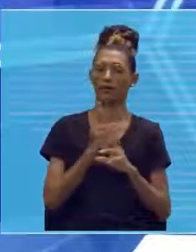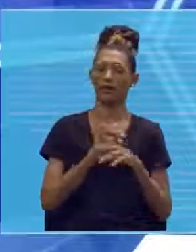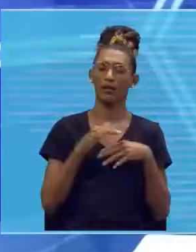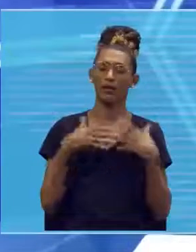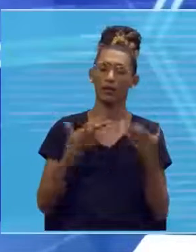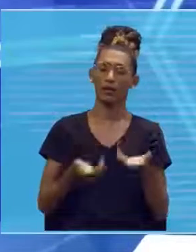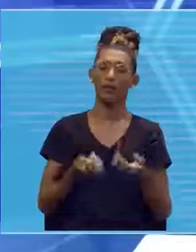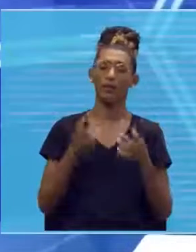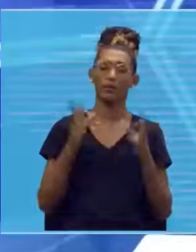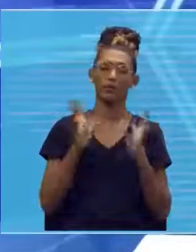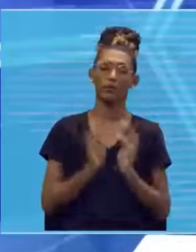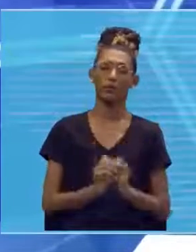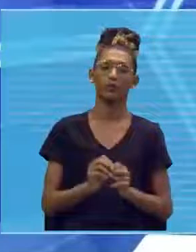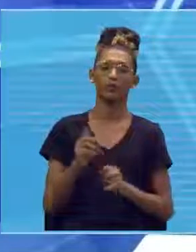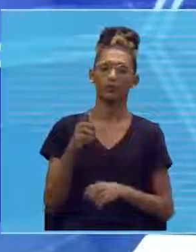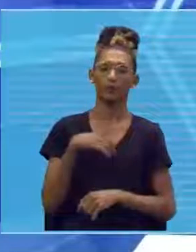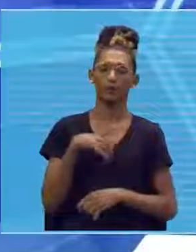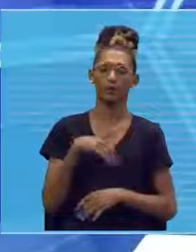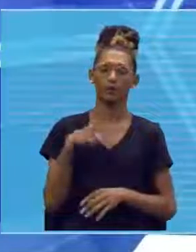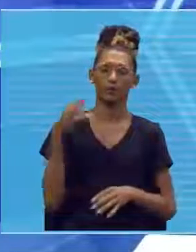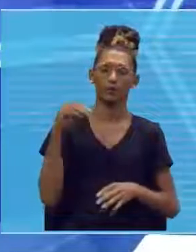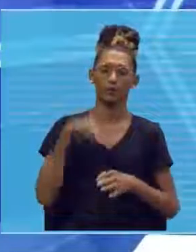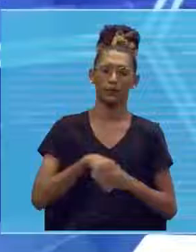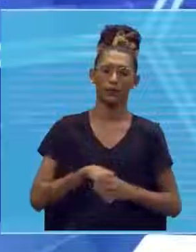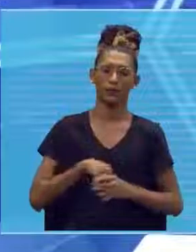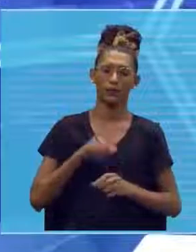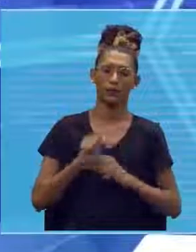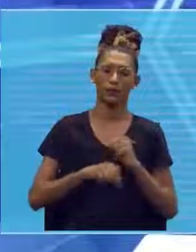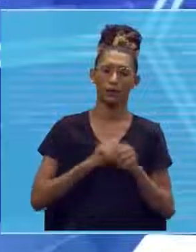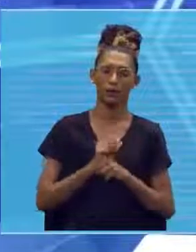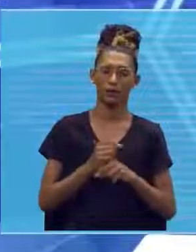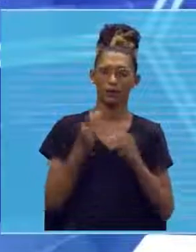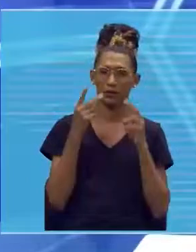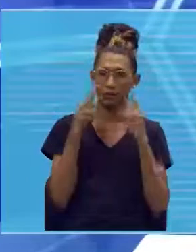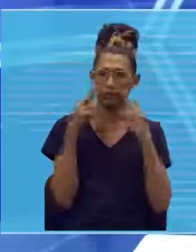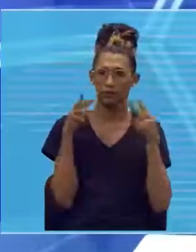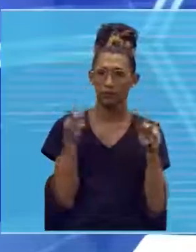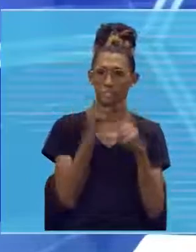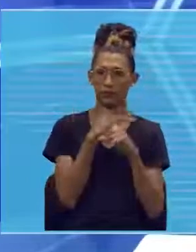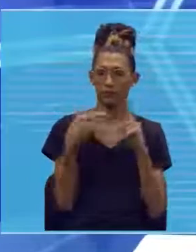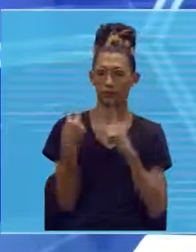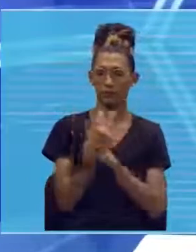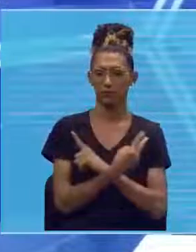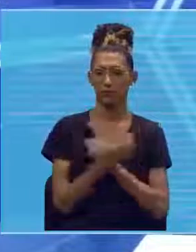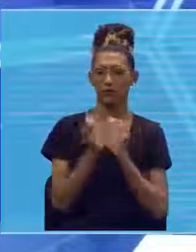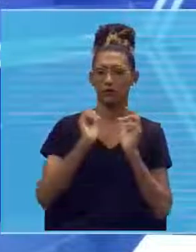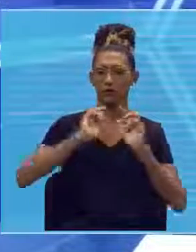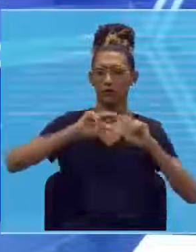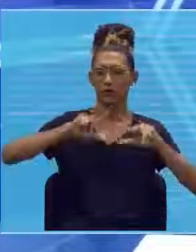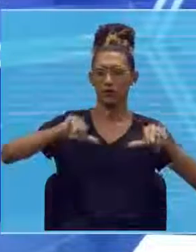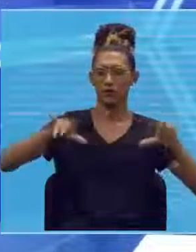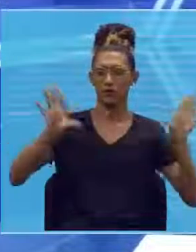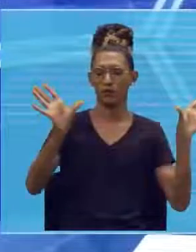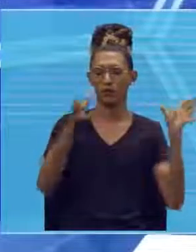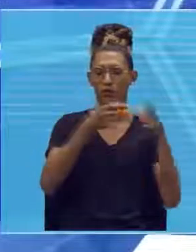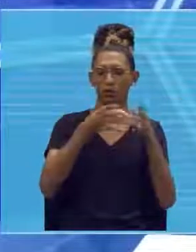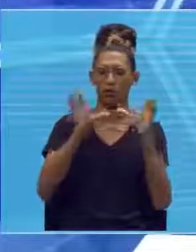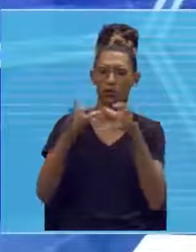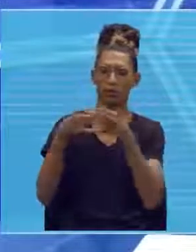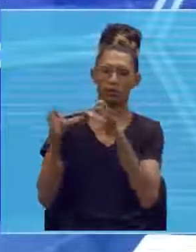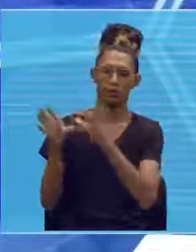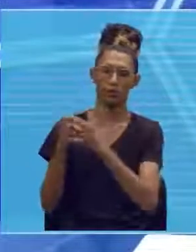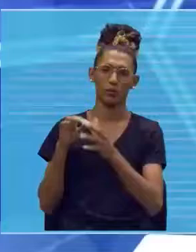tudo isso existe né dentro dessa Mística dessa visão de diferentes povos e não só no Brasil